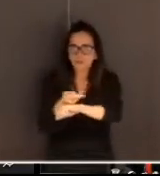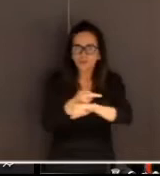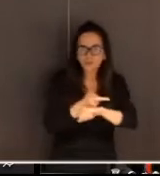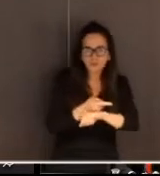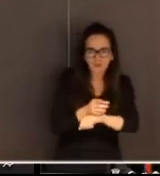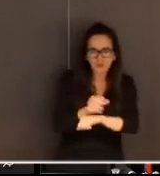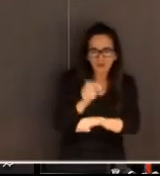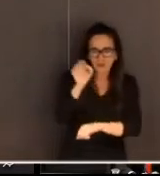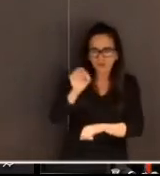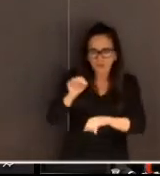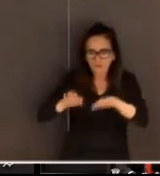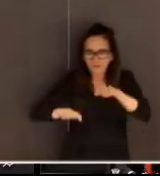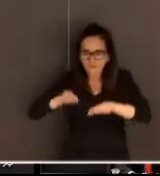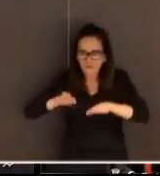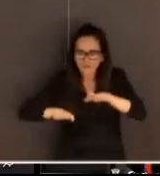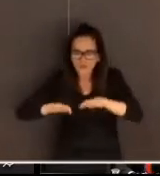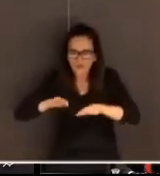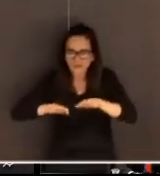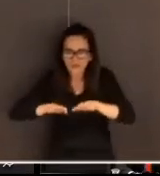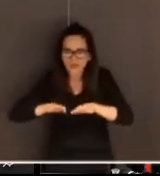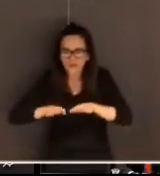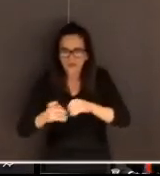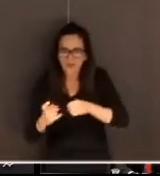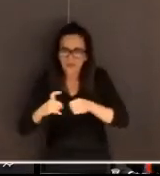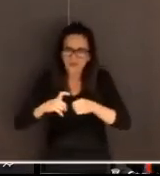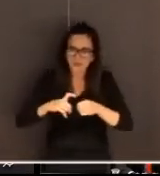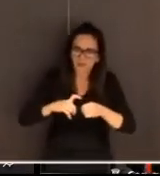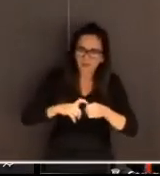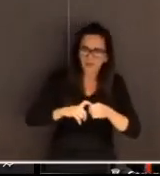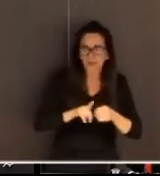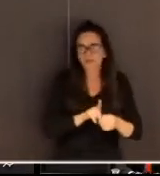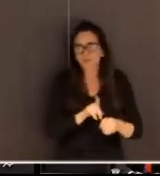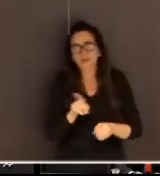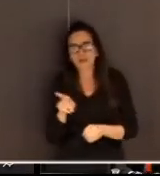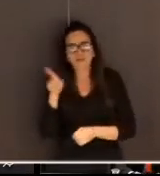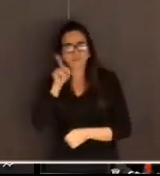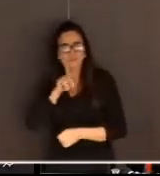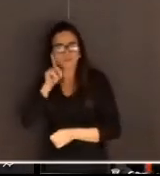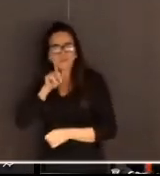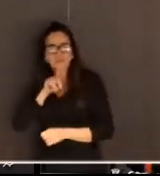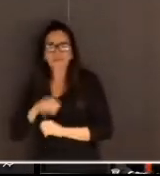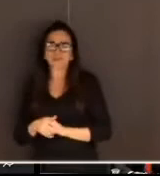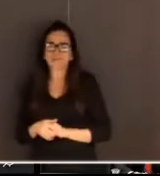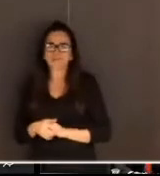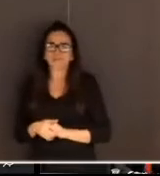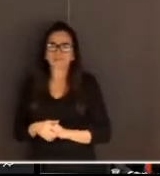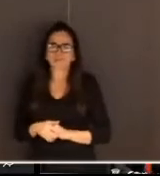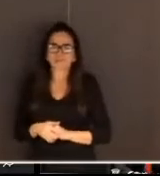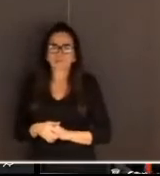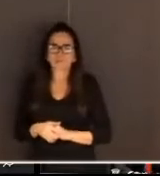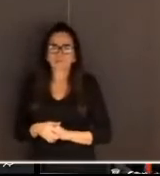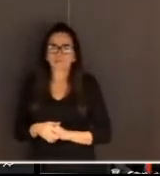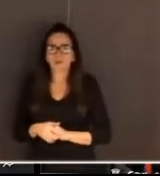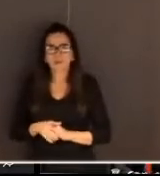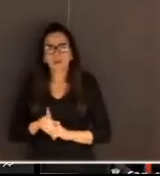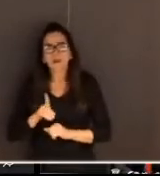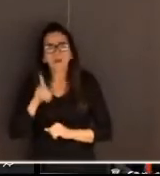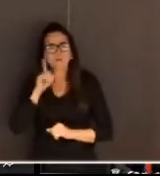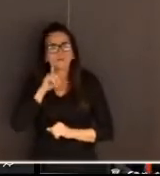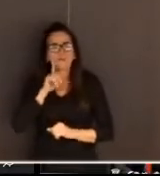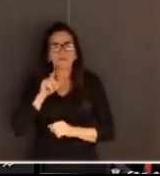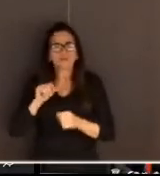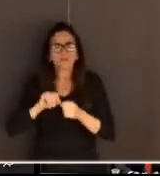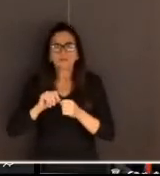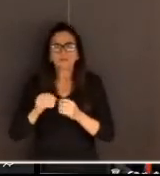aí eu vou novamente no sistema anglo-americano. A Suprema Corte dos Estados Unidos,